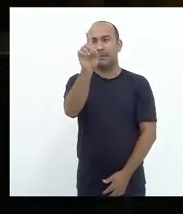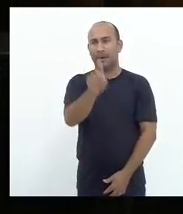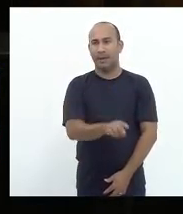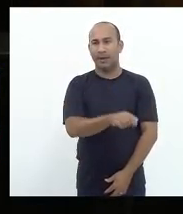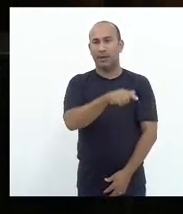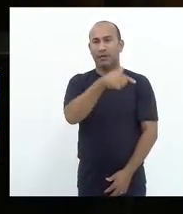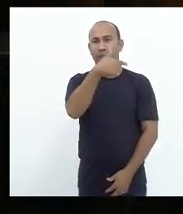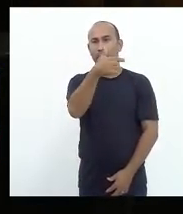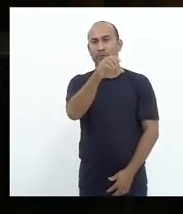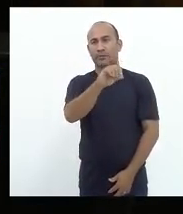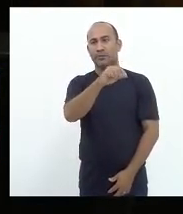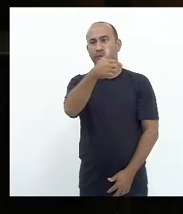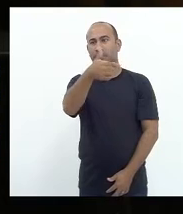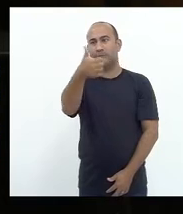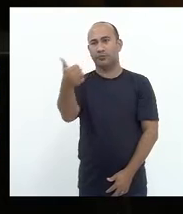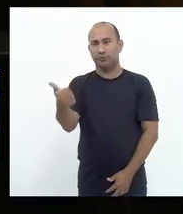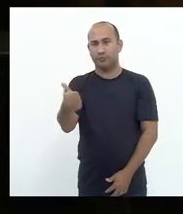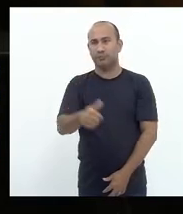5010/2021.